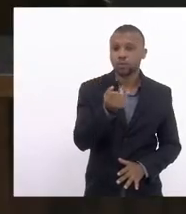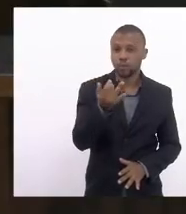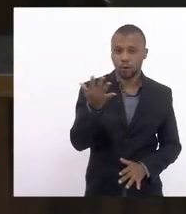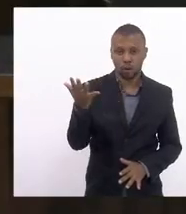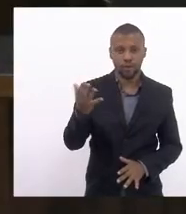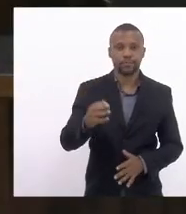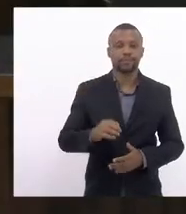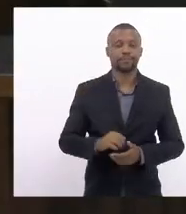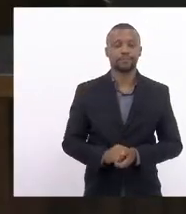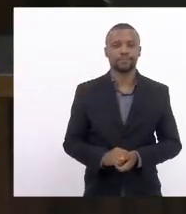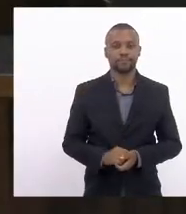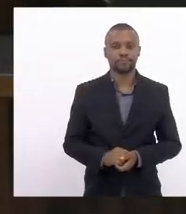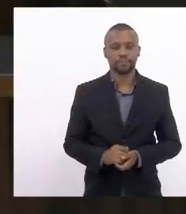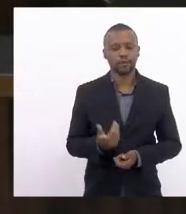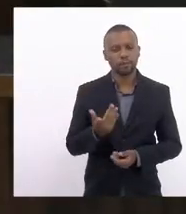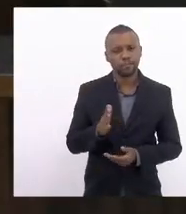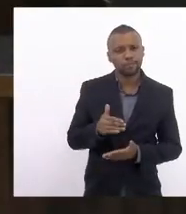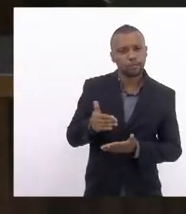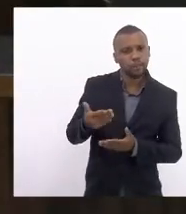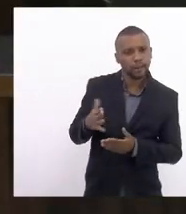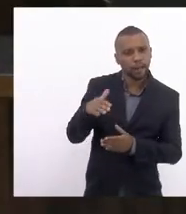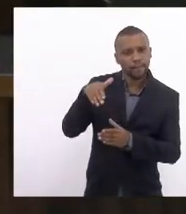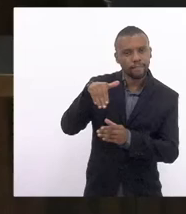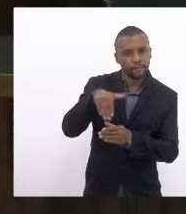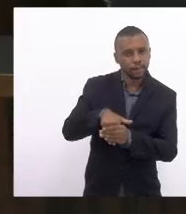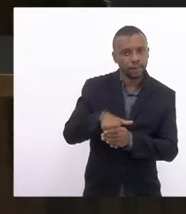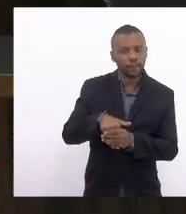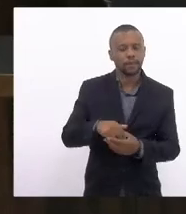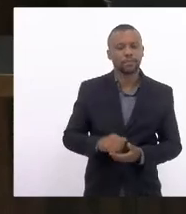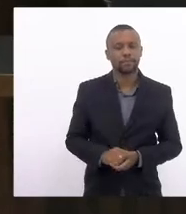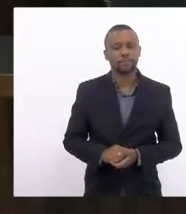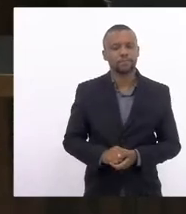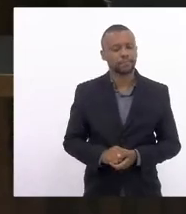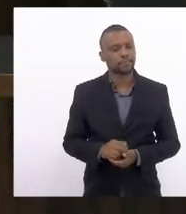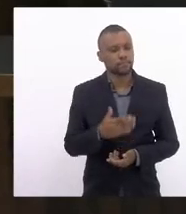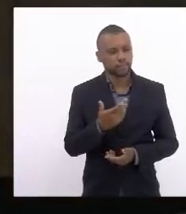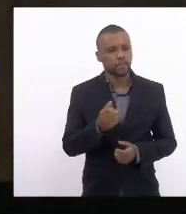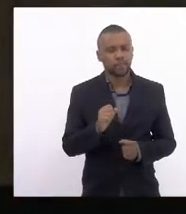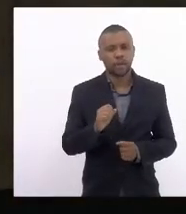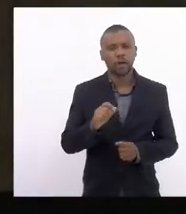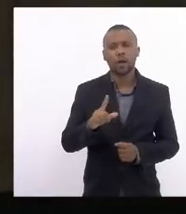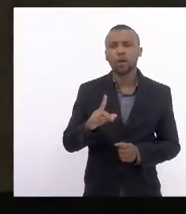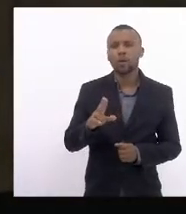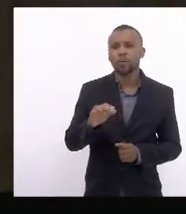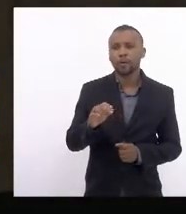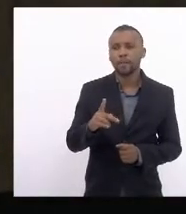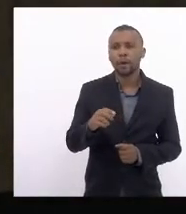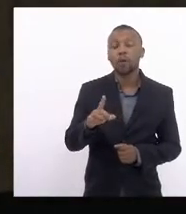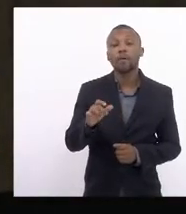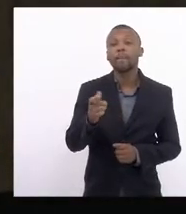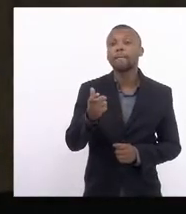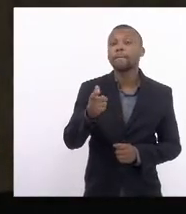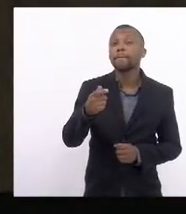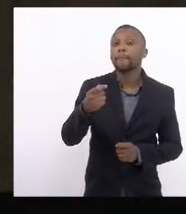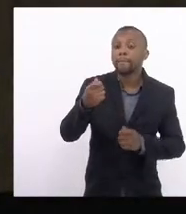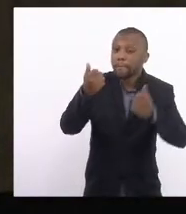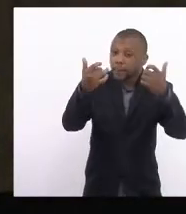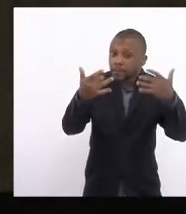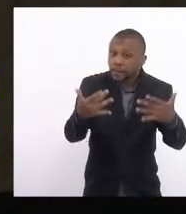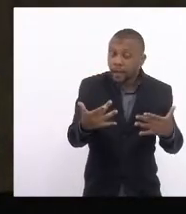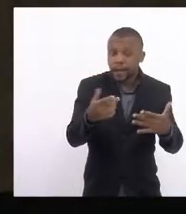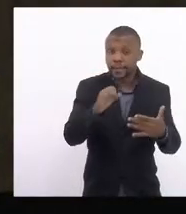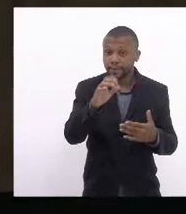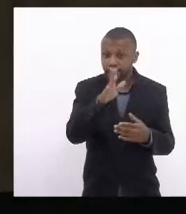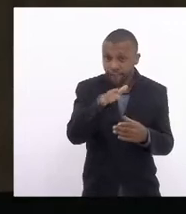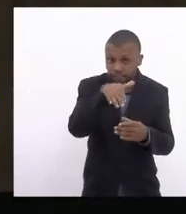fazer a verificação de quórum em votação. Pois não, deputado Luiz Paulo. Senhor presidente, só para dizer, quem vota sim, vota a